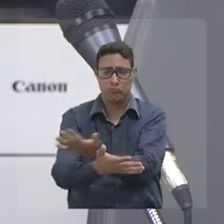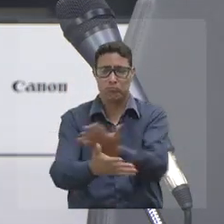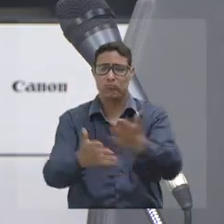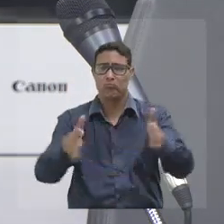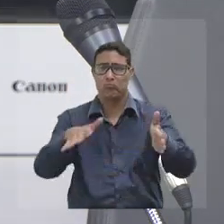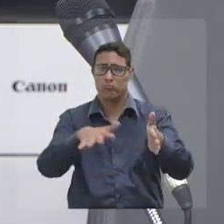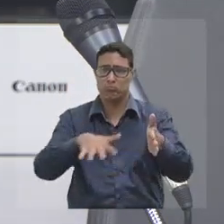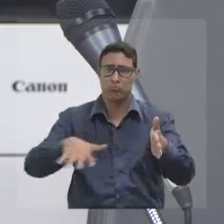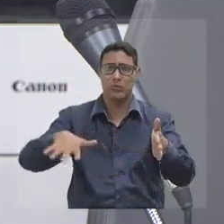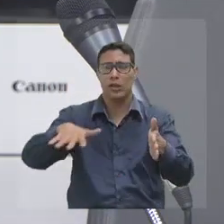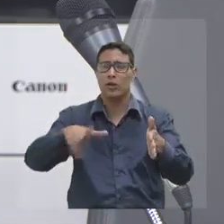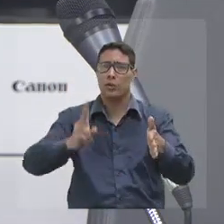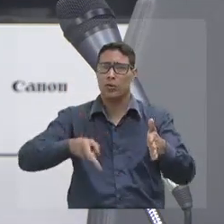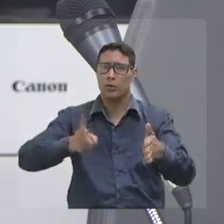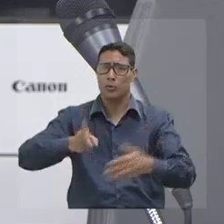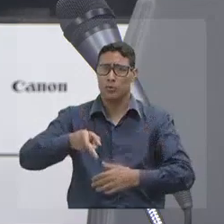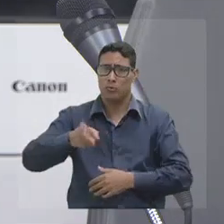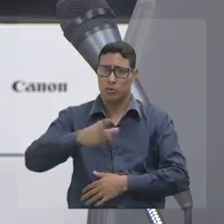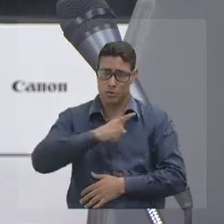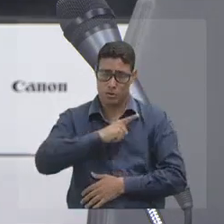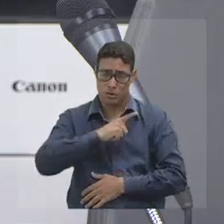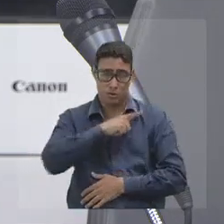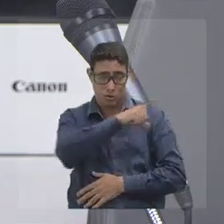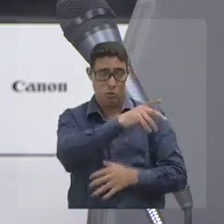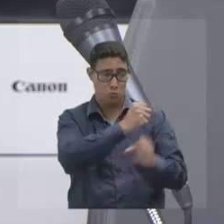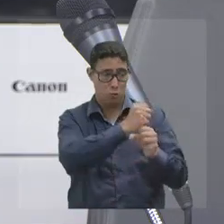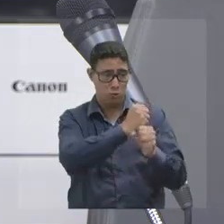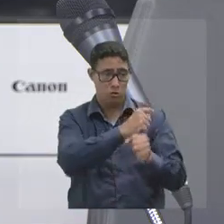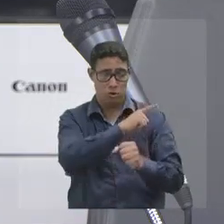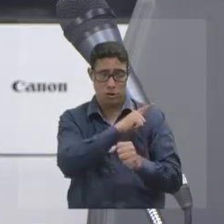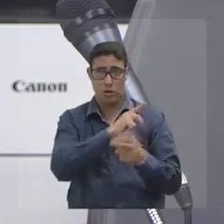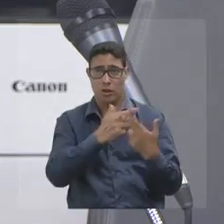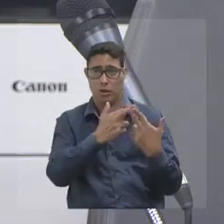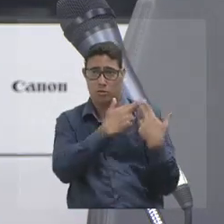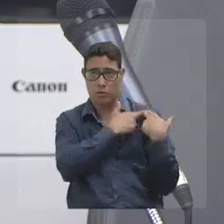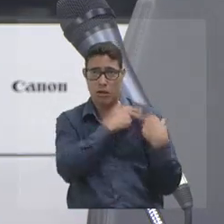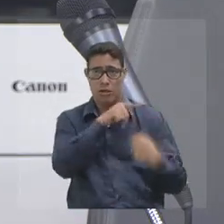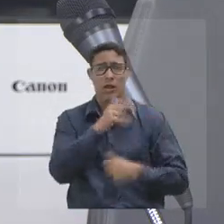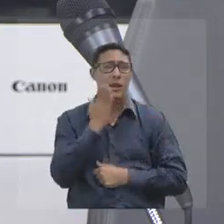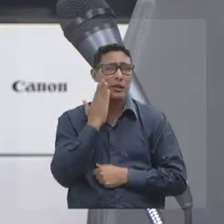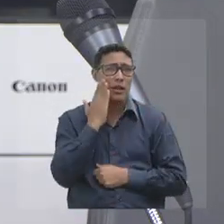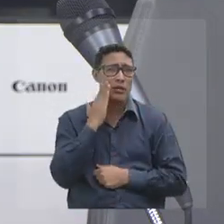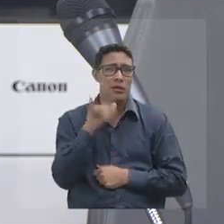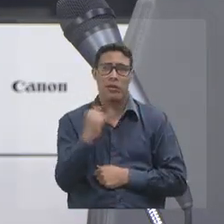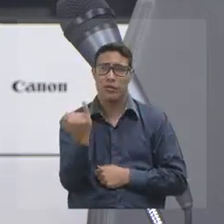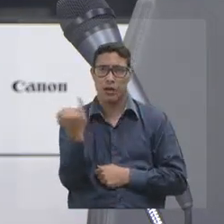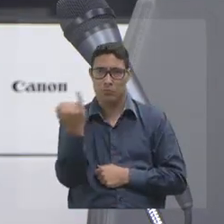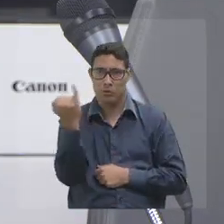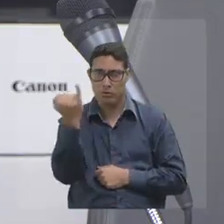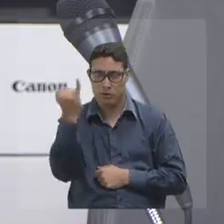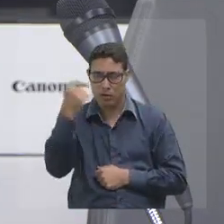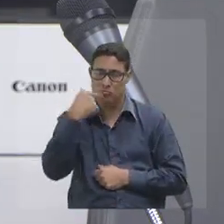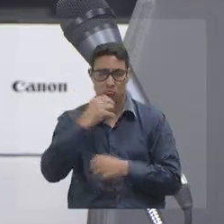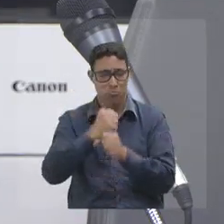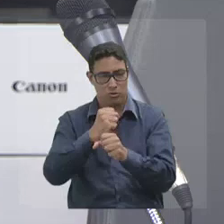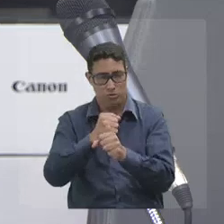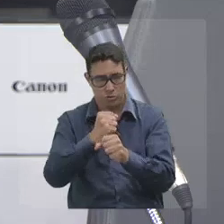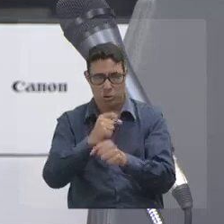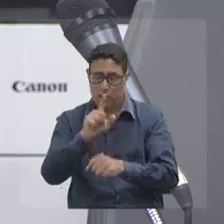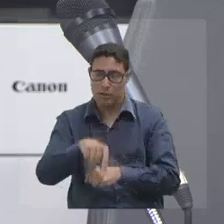produtores eles têm responsabilidades ele entenderam a importância de produzir e preservar